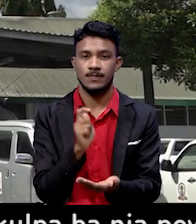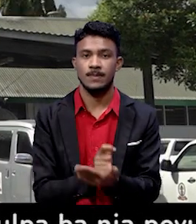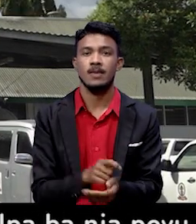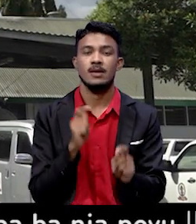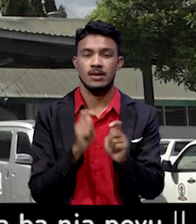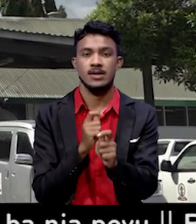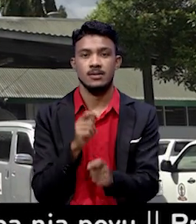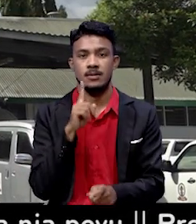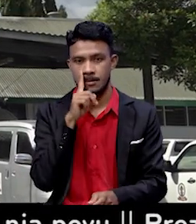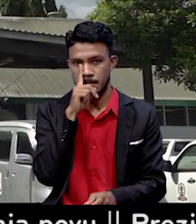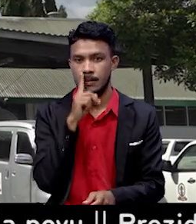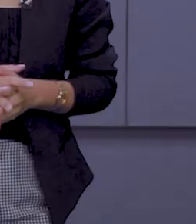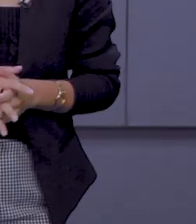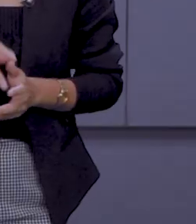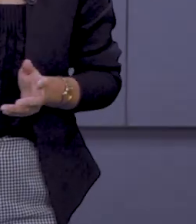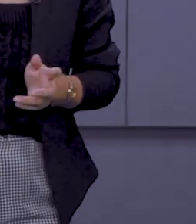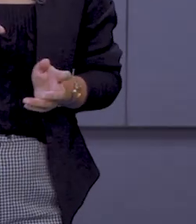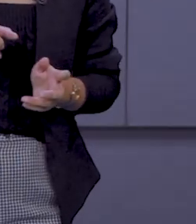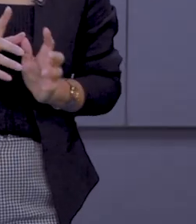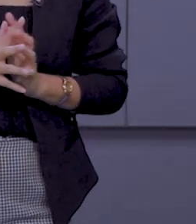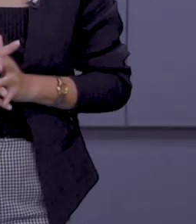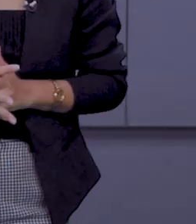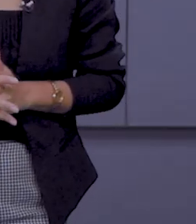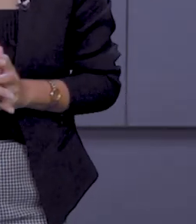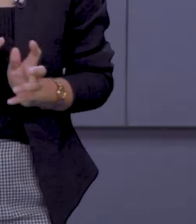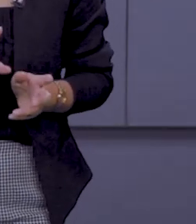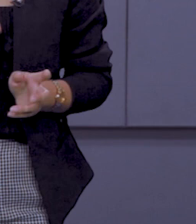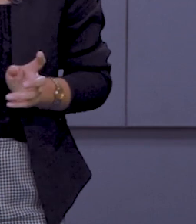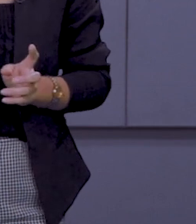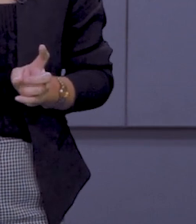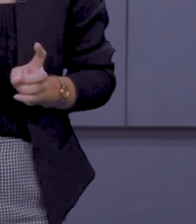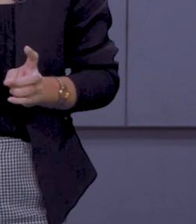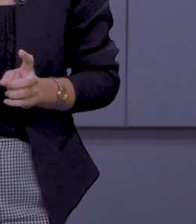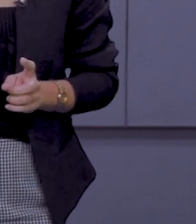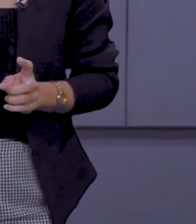Efizene babo, ziemen. Que tá halua, subscribe, no hanea